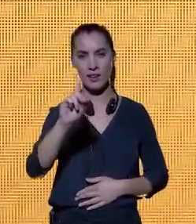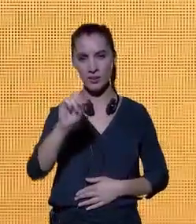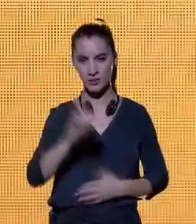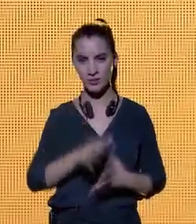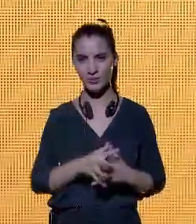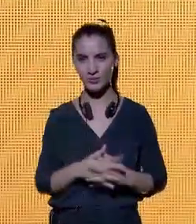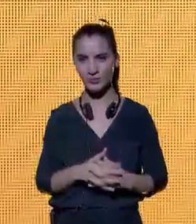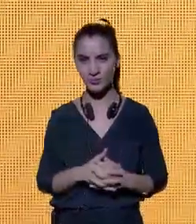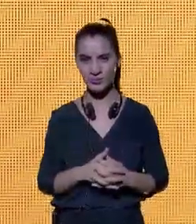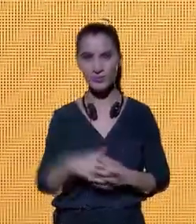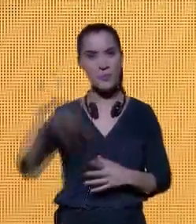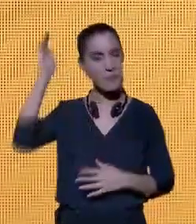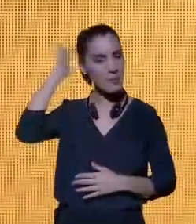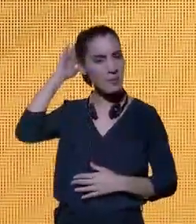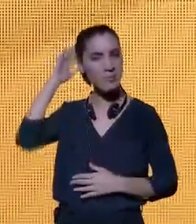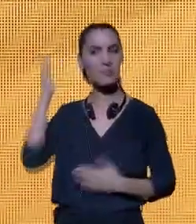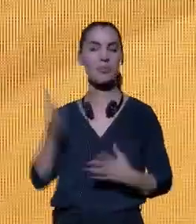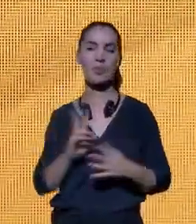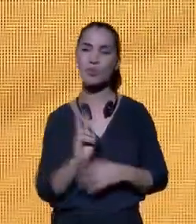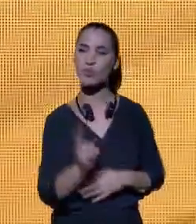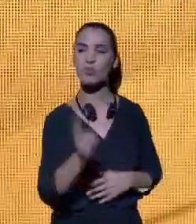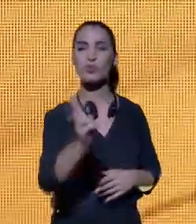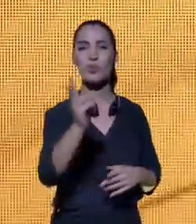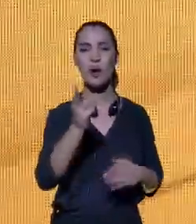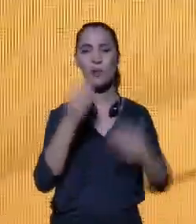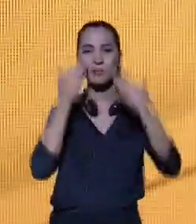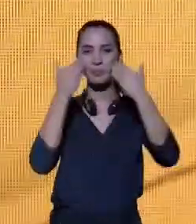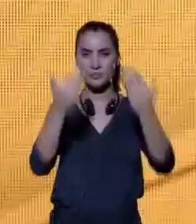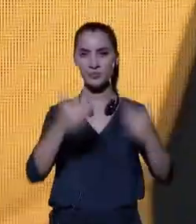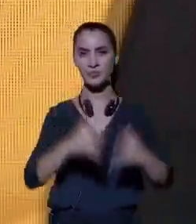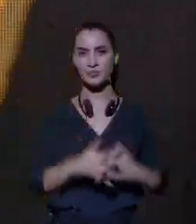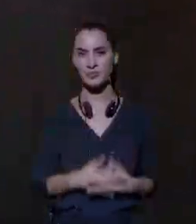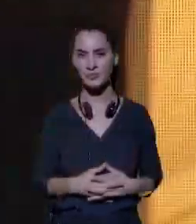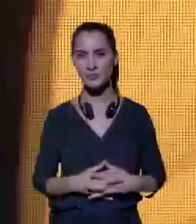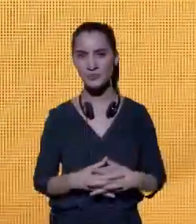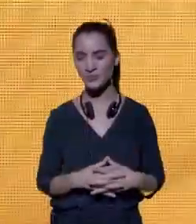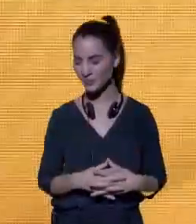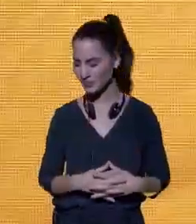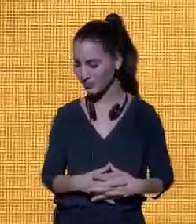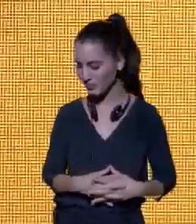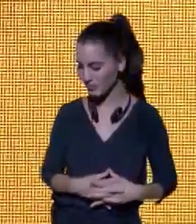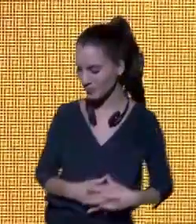da Paraná, para seguir com a apresentação.